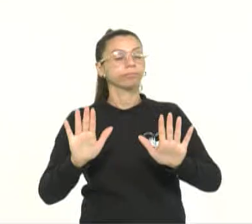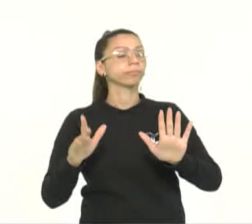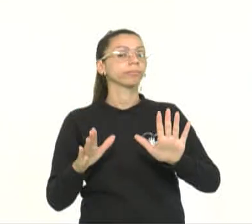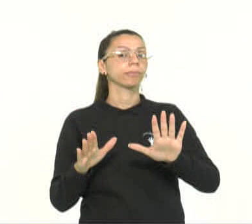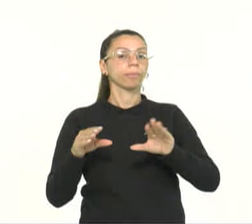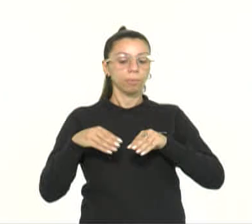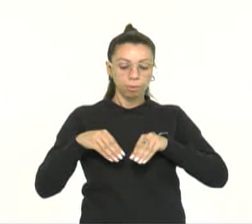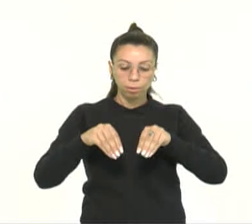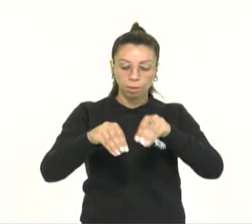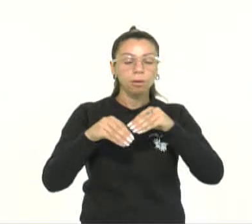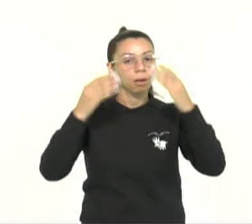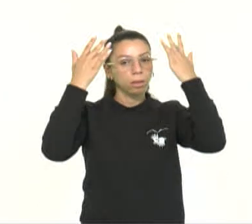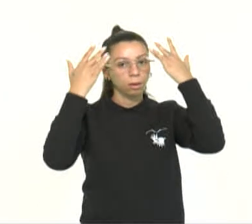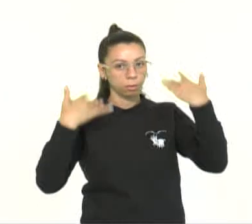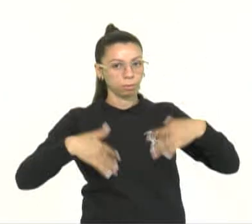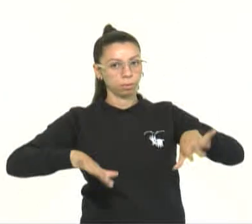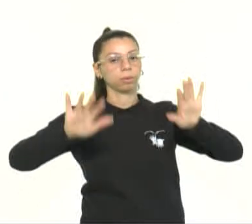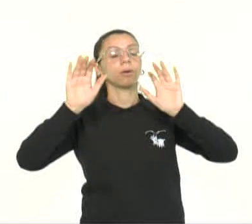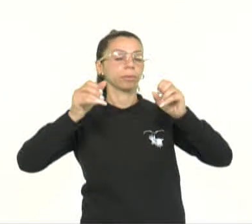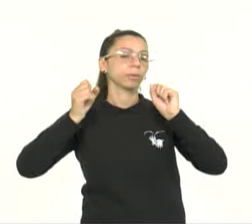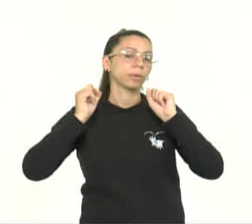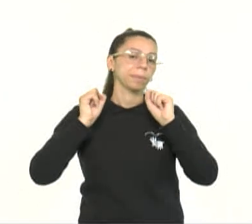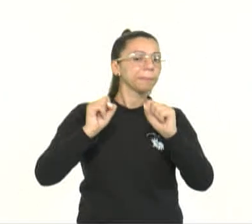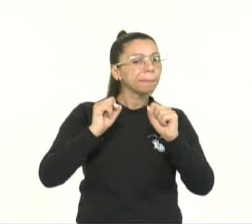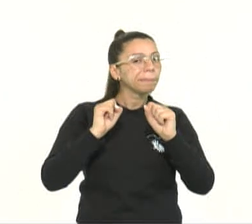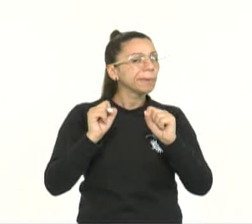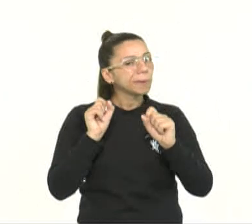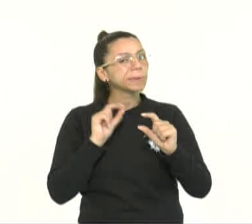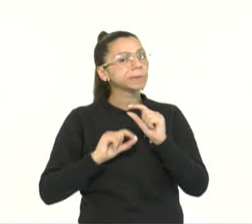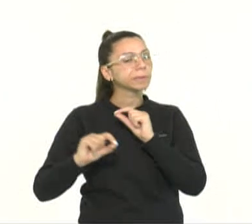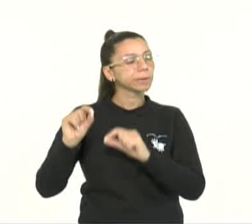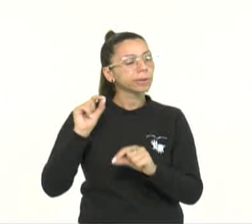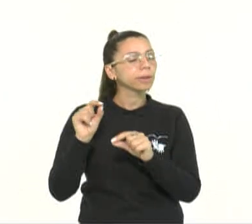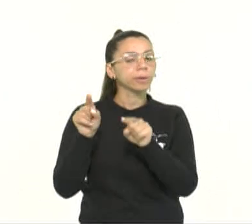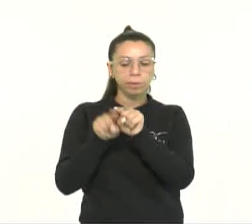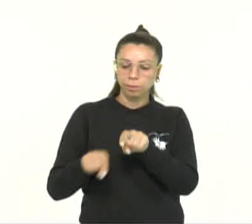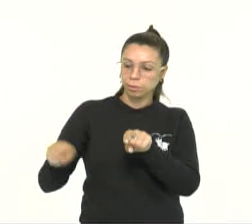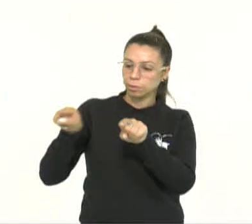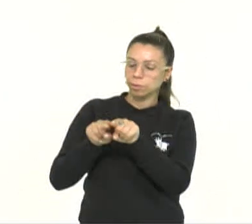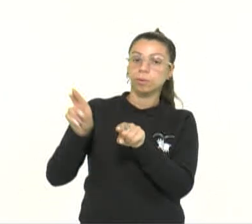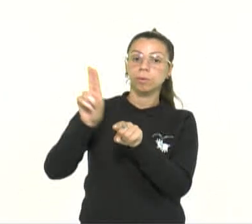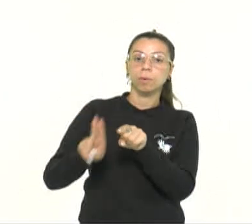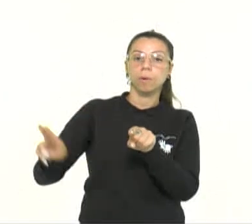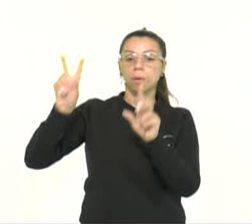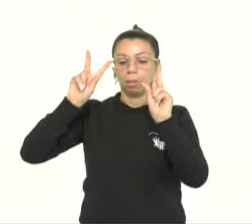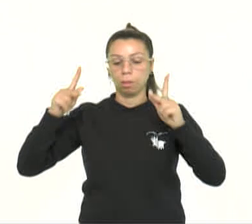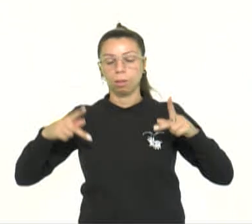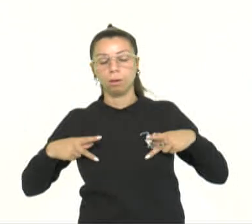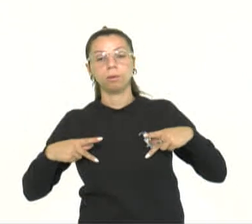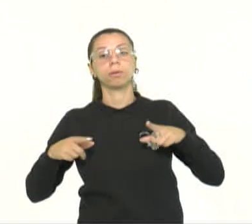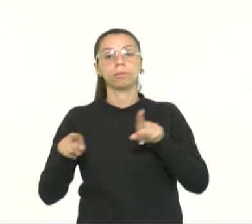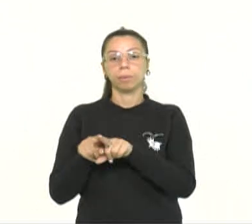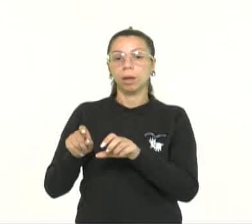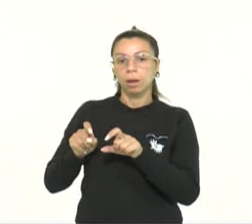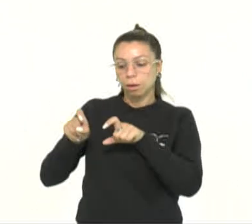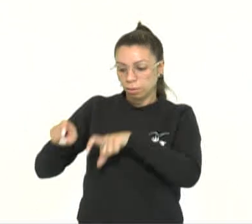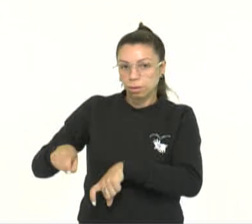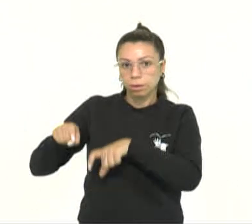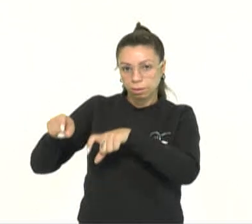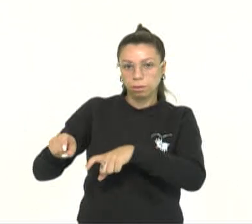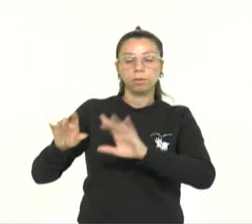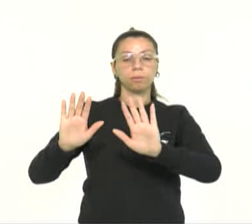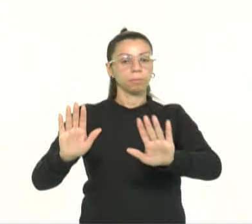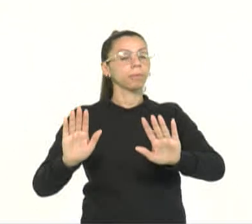solo é um elemento natural que pode ser por diversas vezes utilizado pelo ser humano nas suas atividades produtivas.